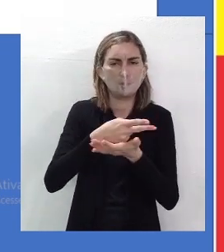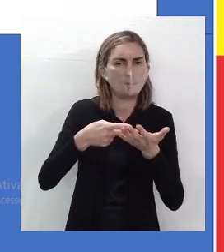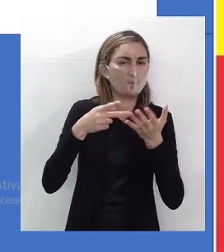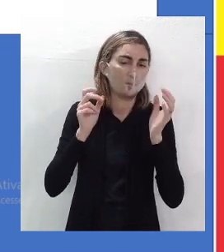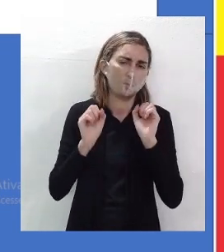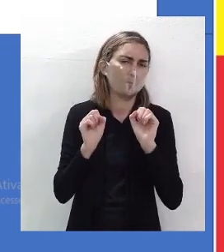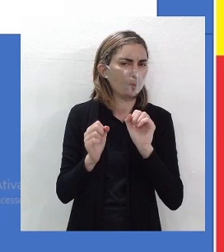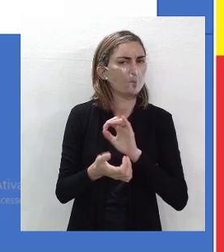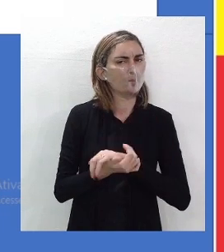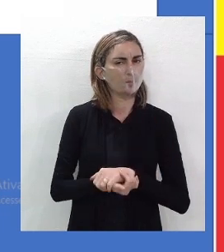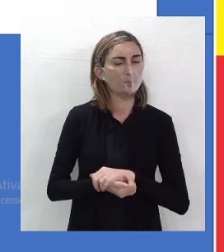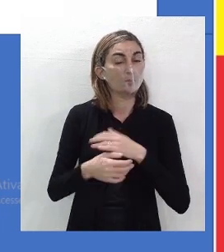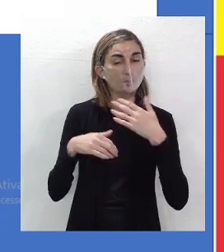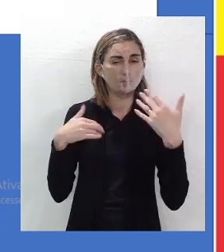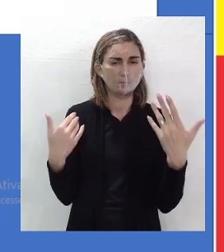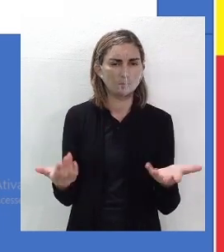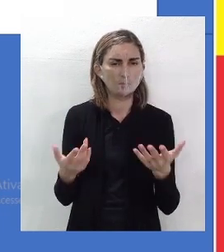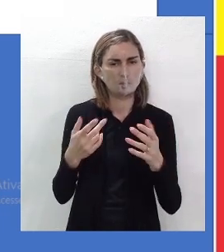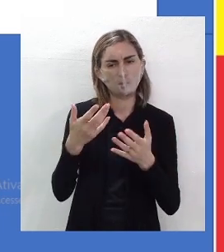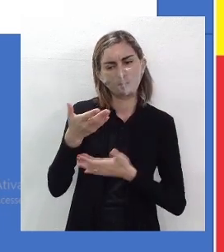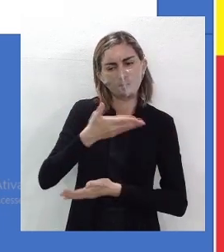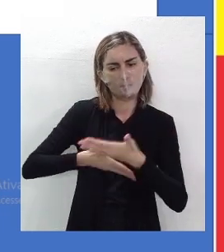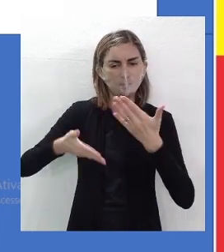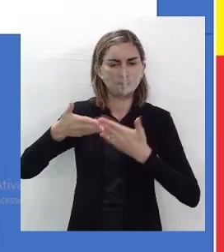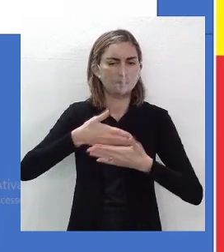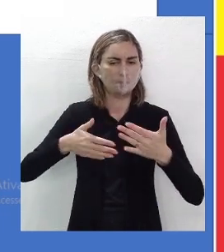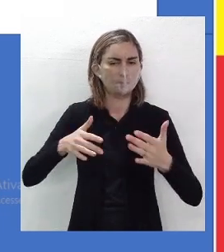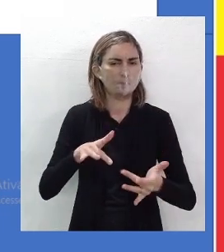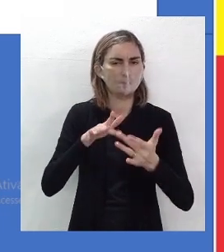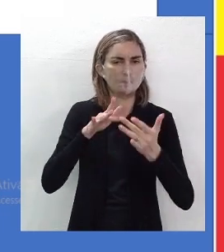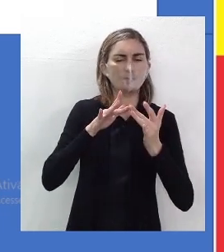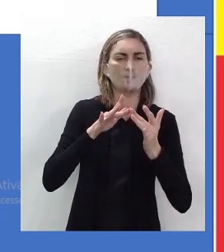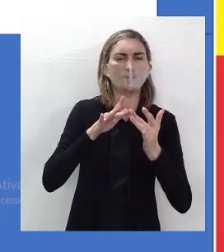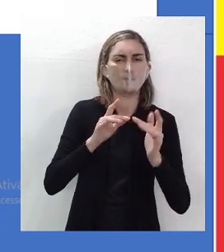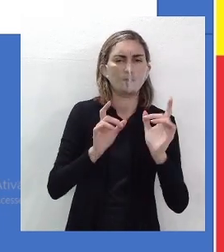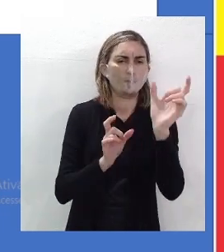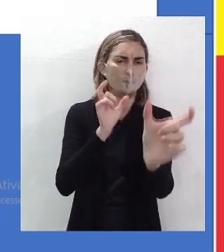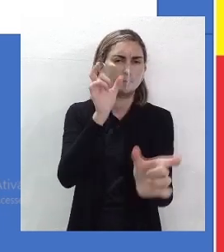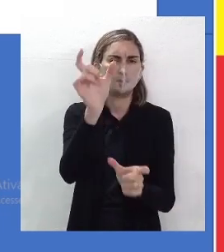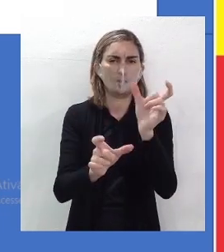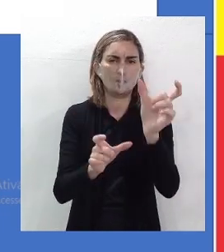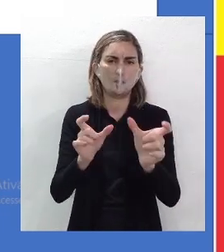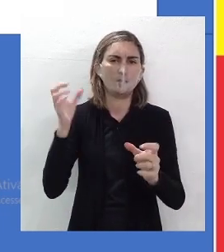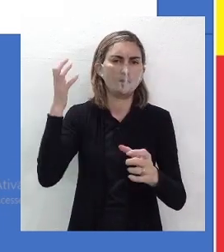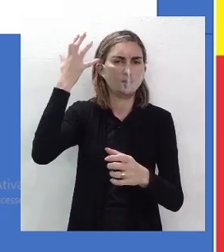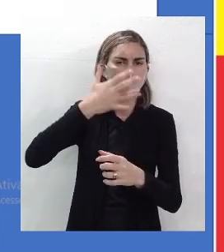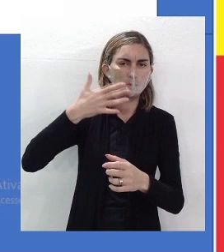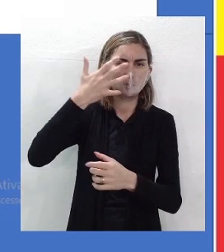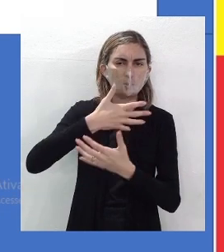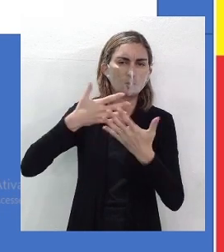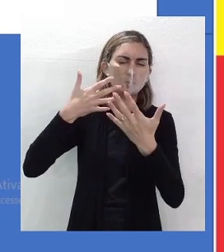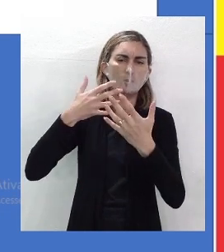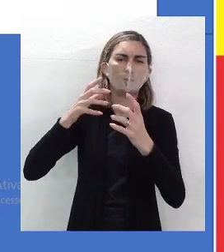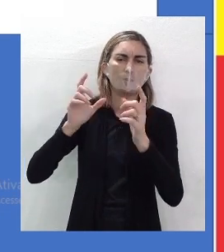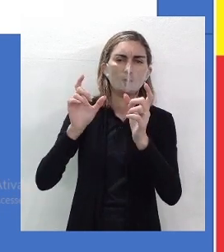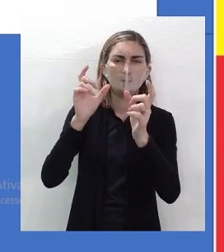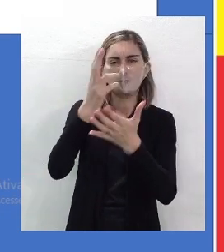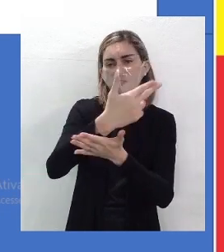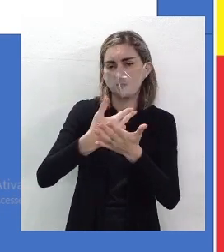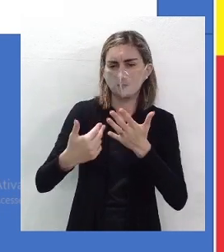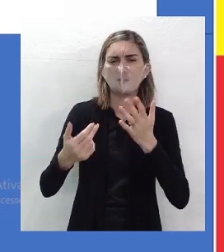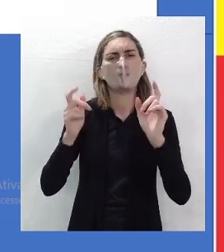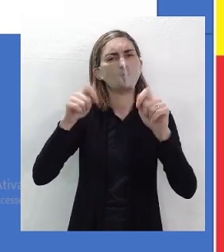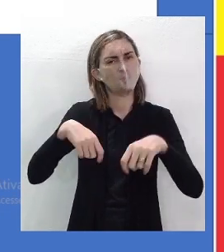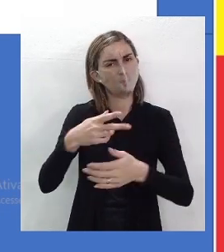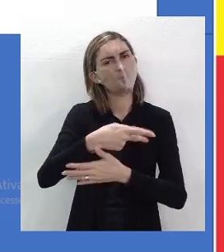pode. Então, essa relação íntima que existe entre palavra, som e imagem é muito explorada